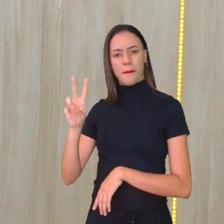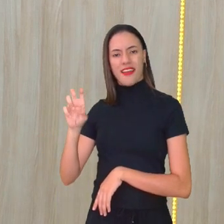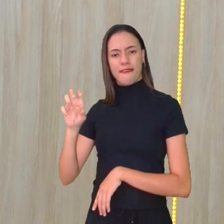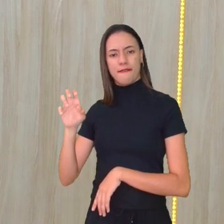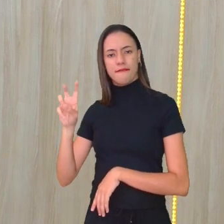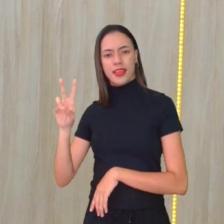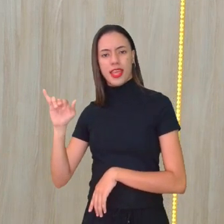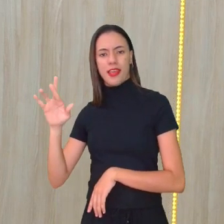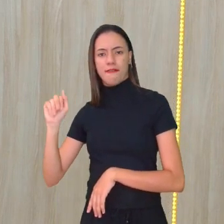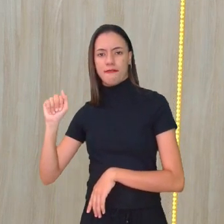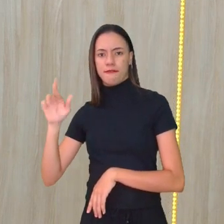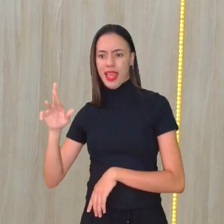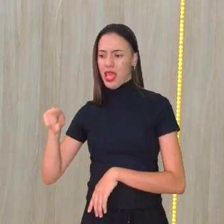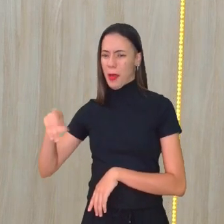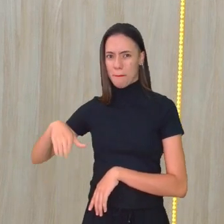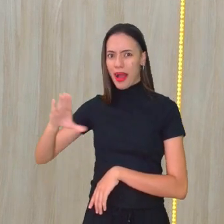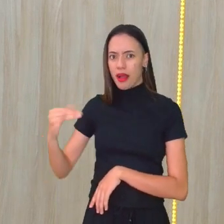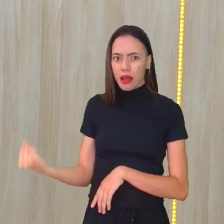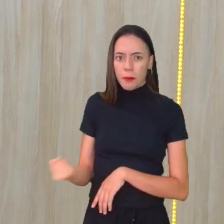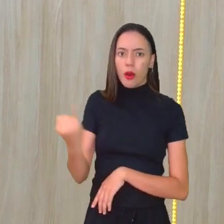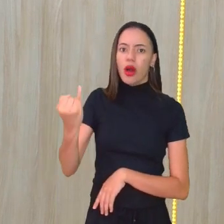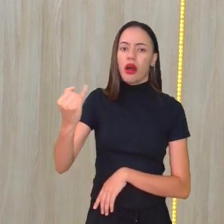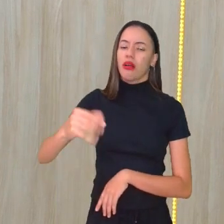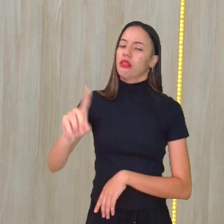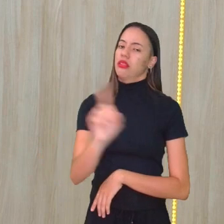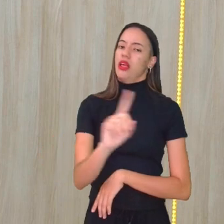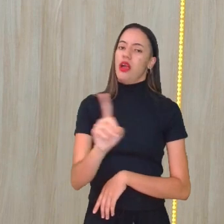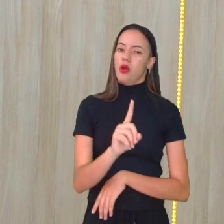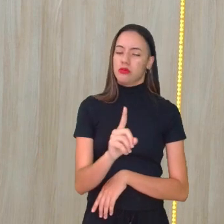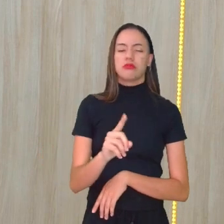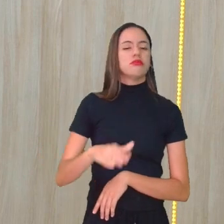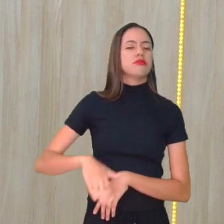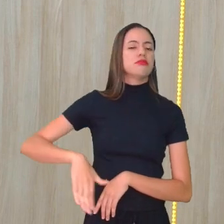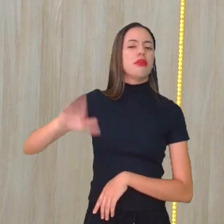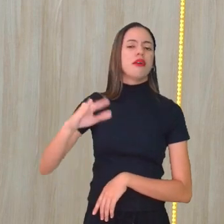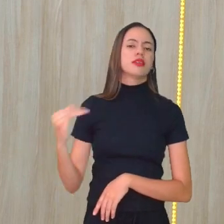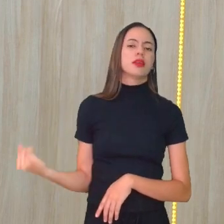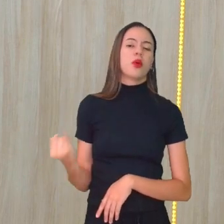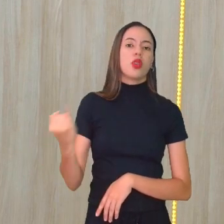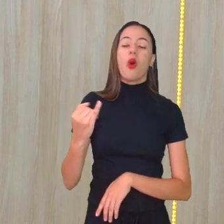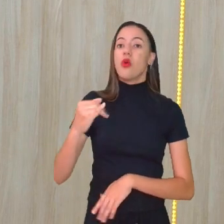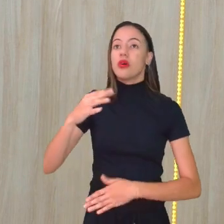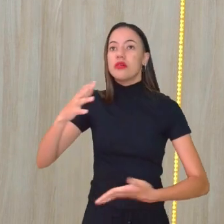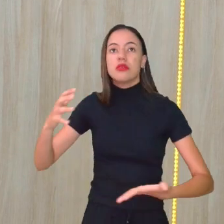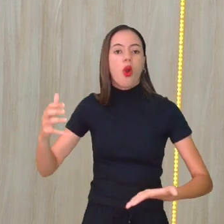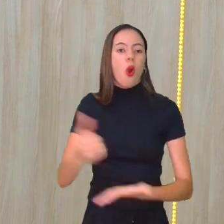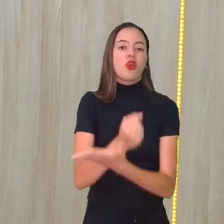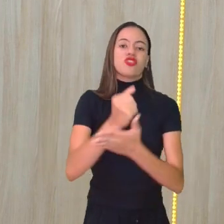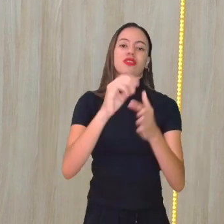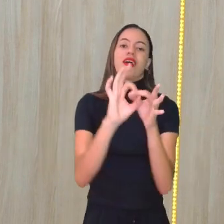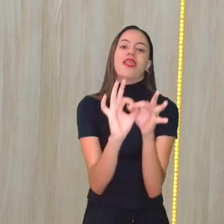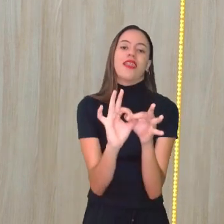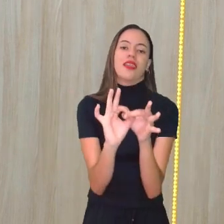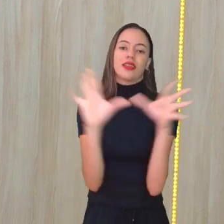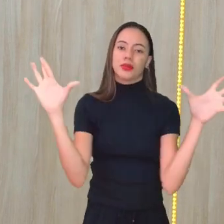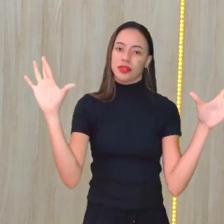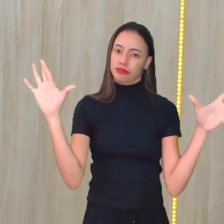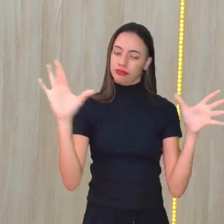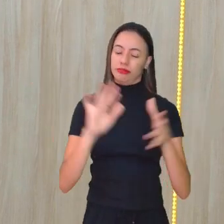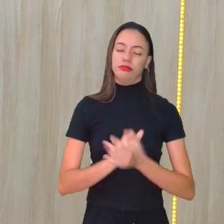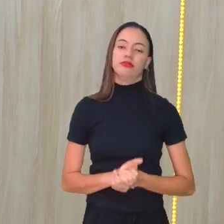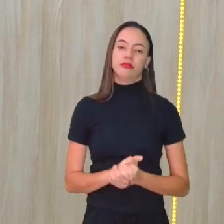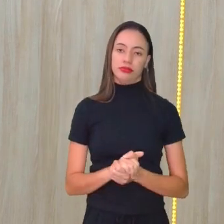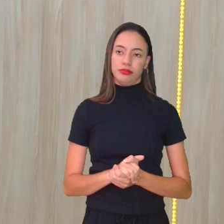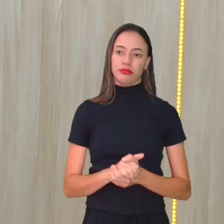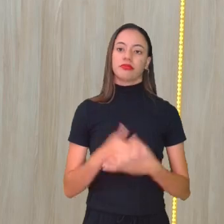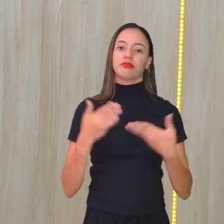maioria das vezes, o mais importante. O mais importante naquele momento era conquistar a sua liberdade. Então ele vai